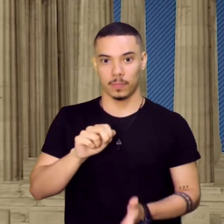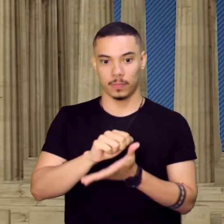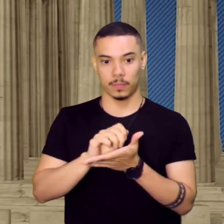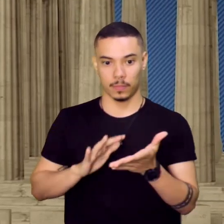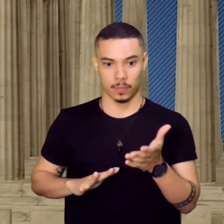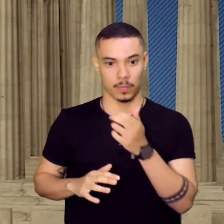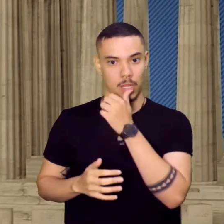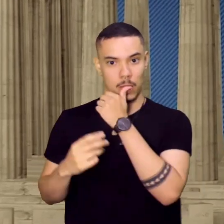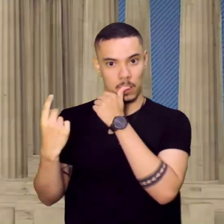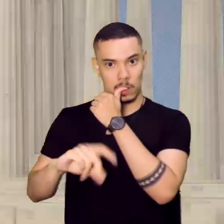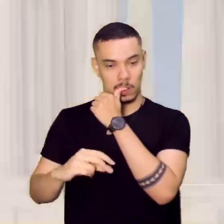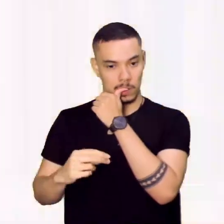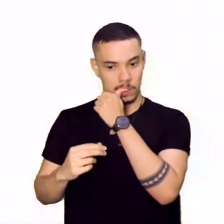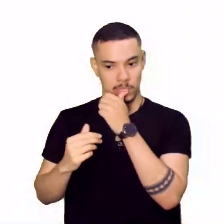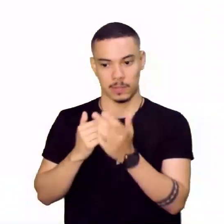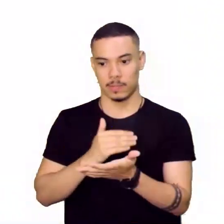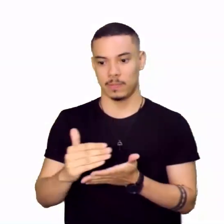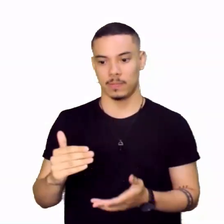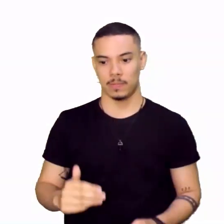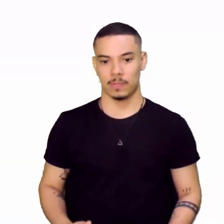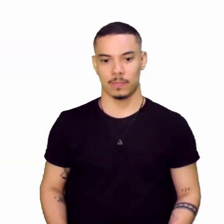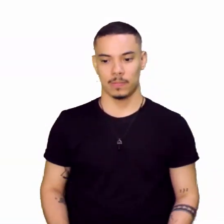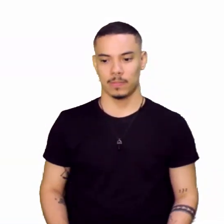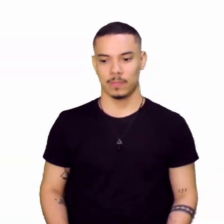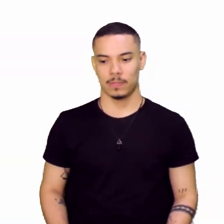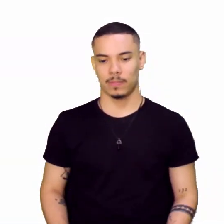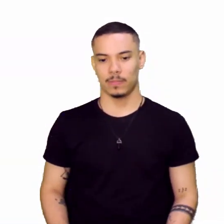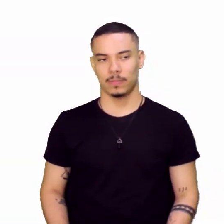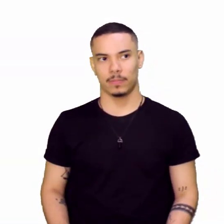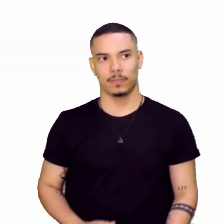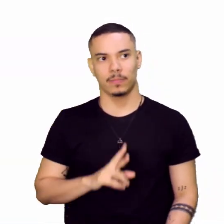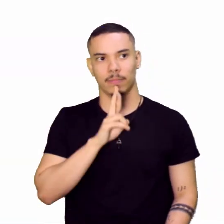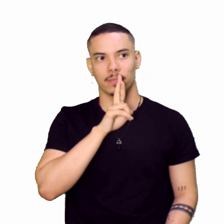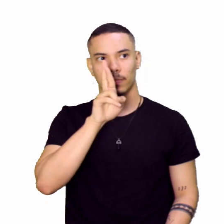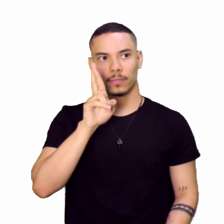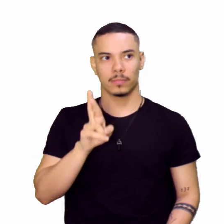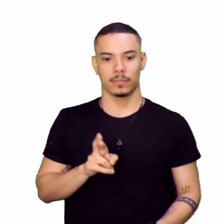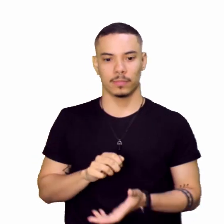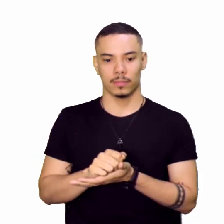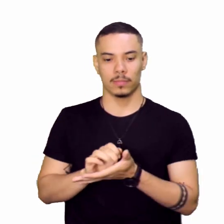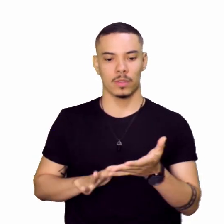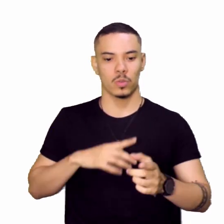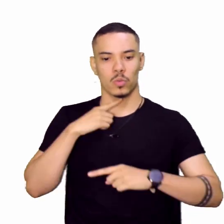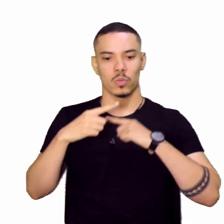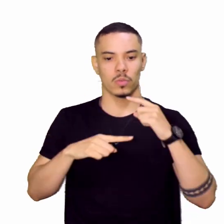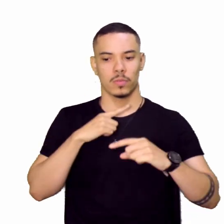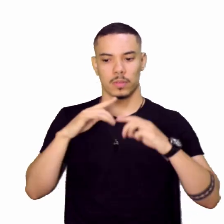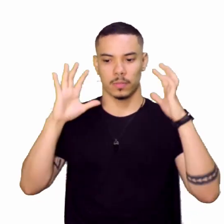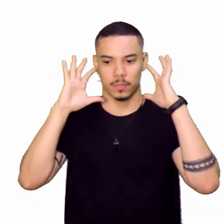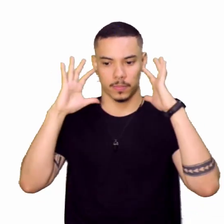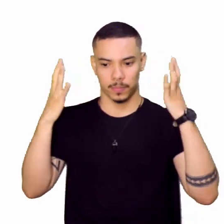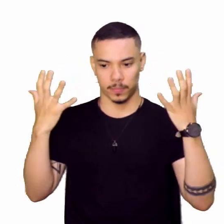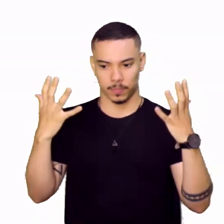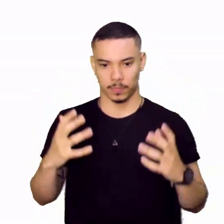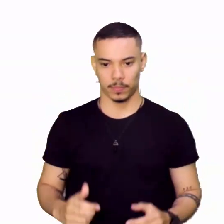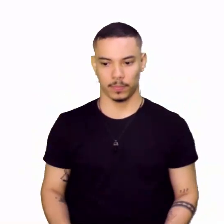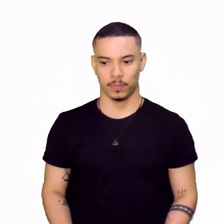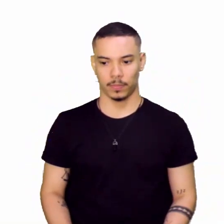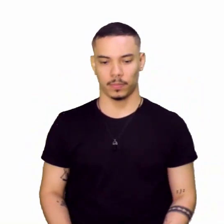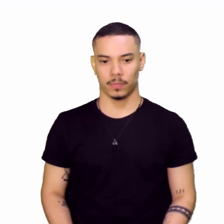Então vamos lá olha aí resolução da atividade vamos tirar essas dúvidas aí